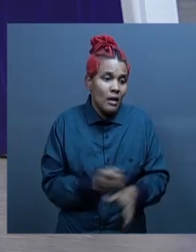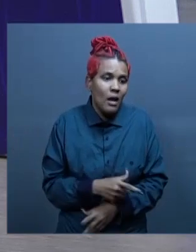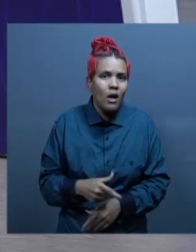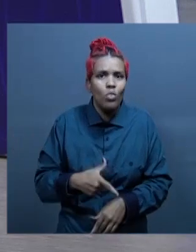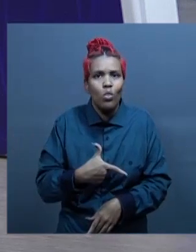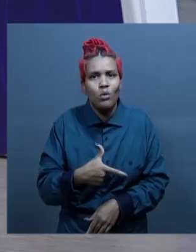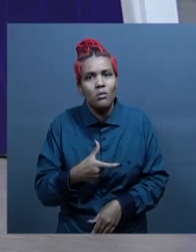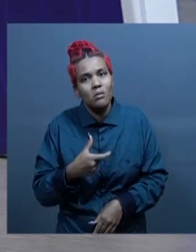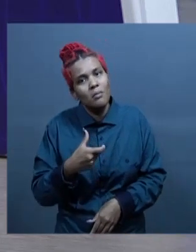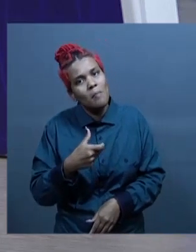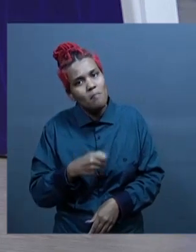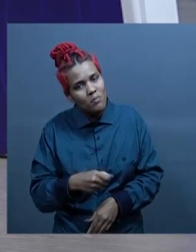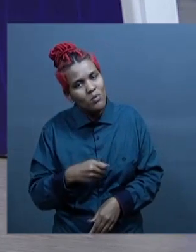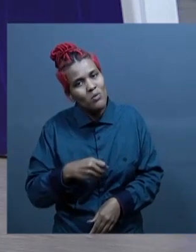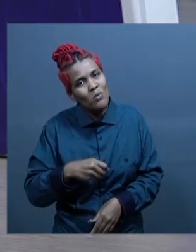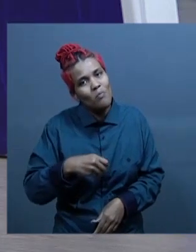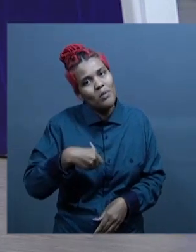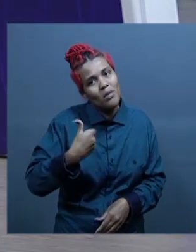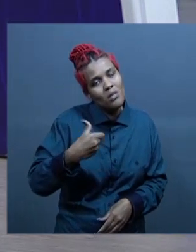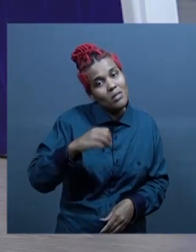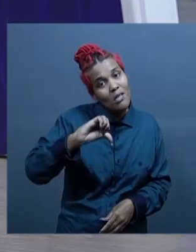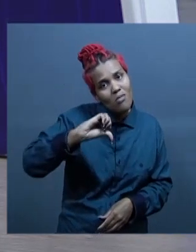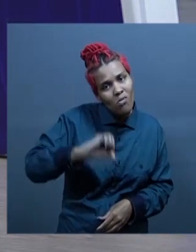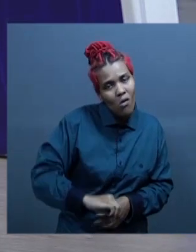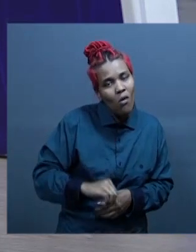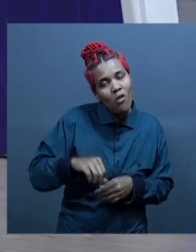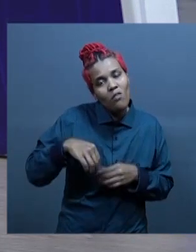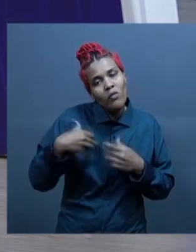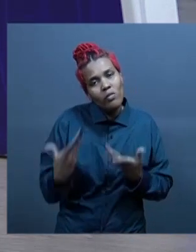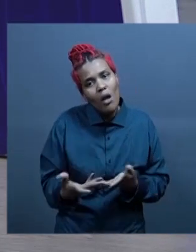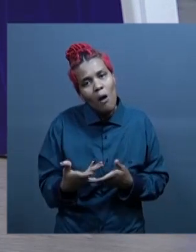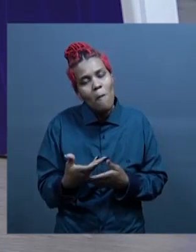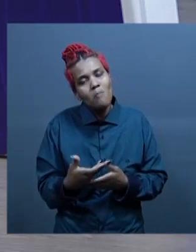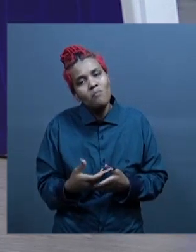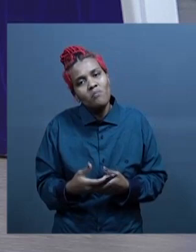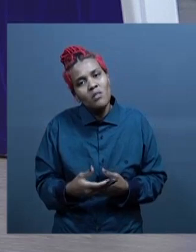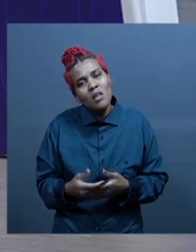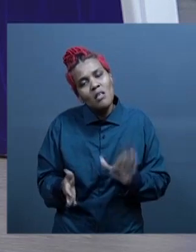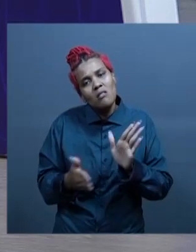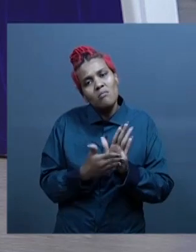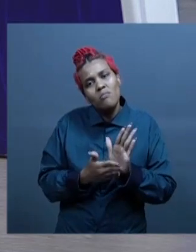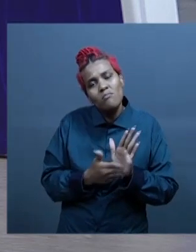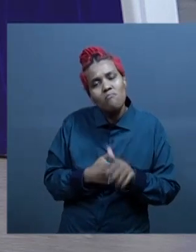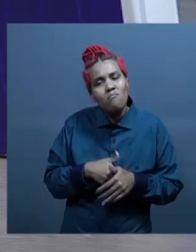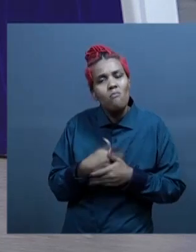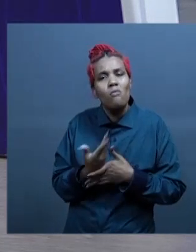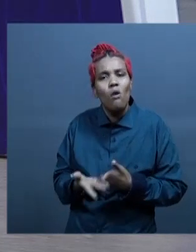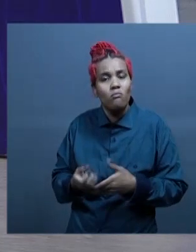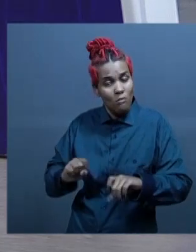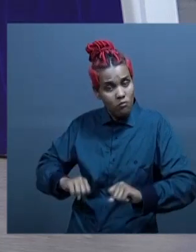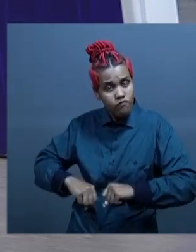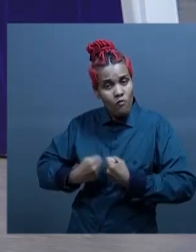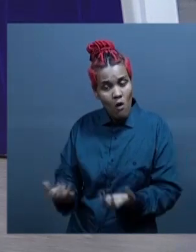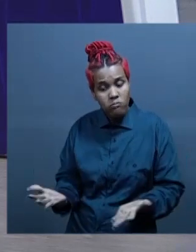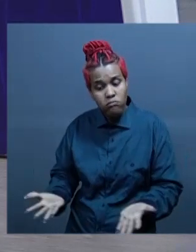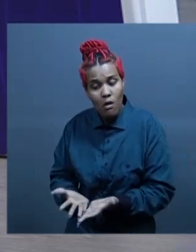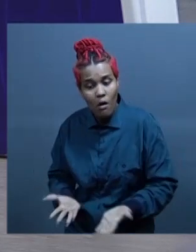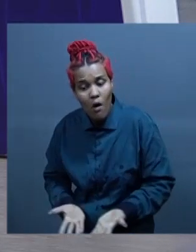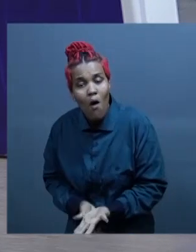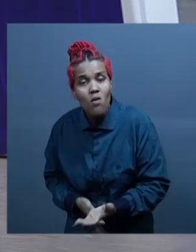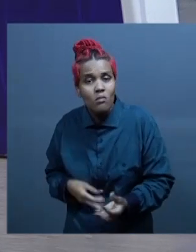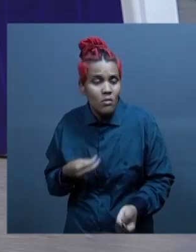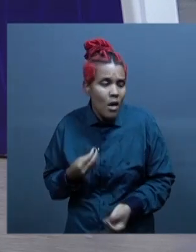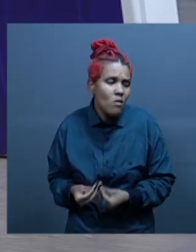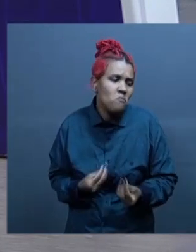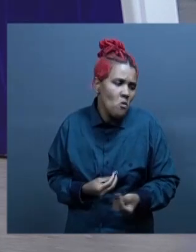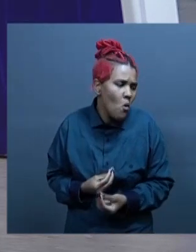2019 ah então essas mensagens propostas estão muito fortes agora é possível afirmar